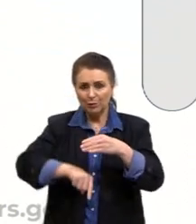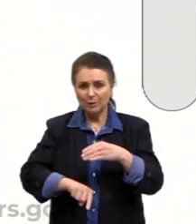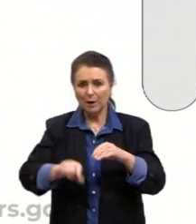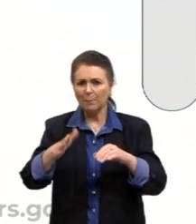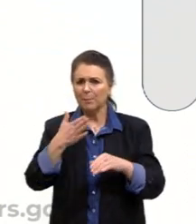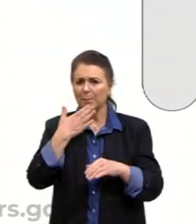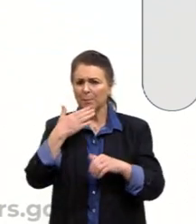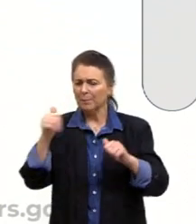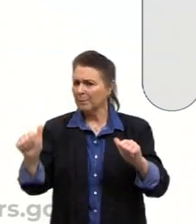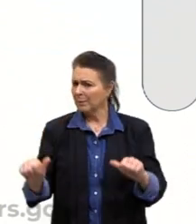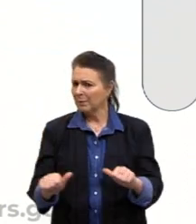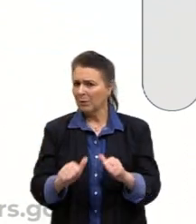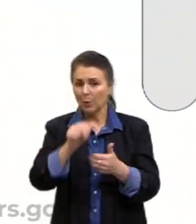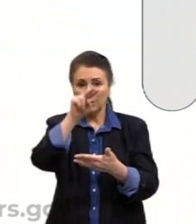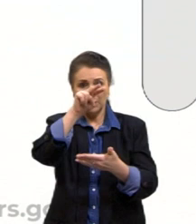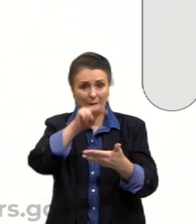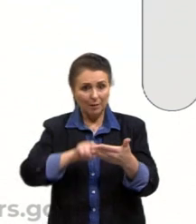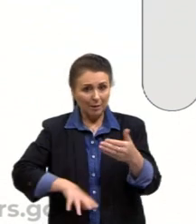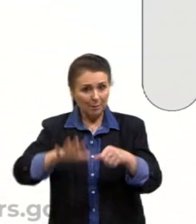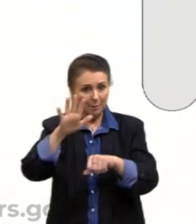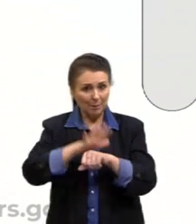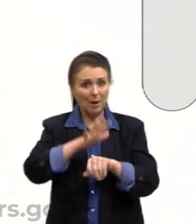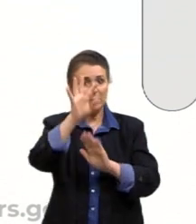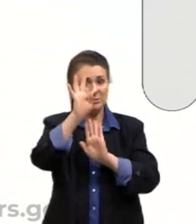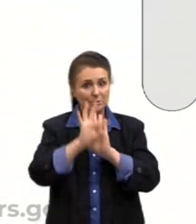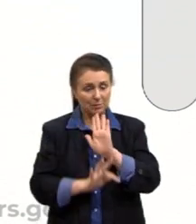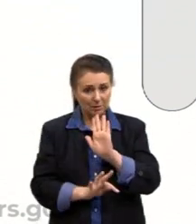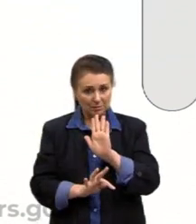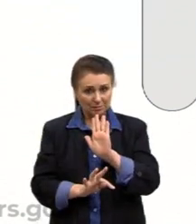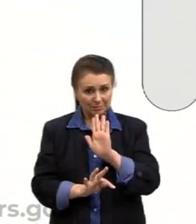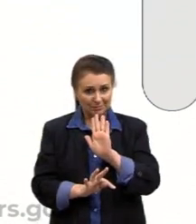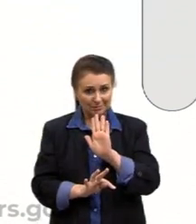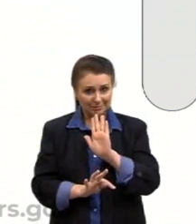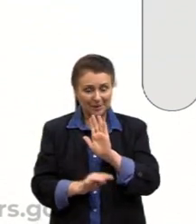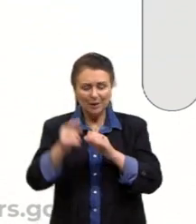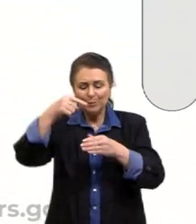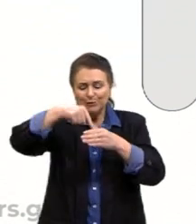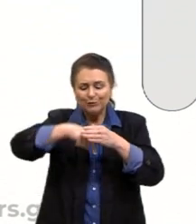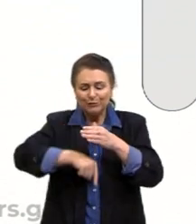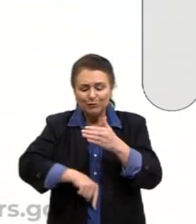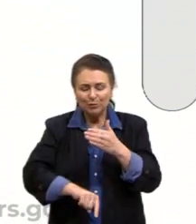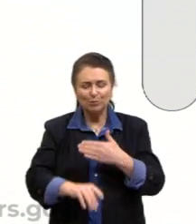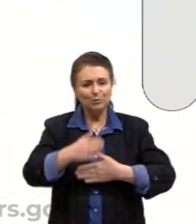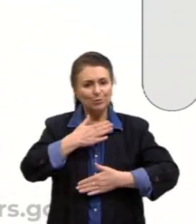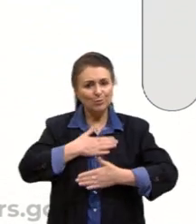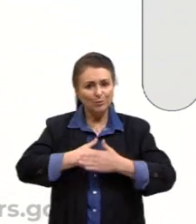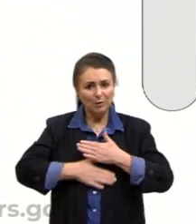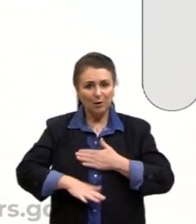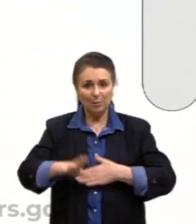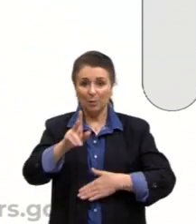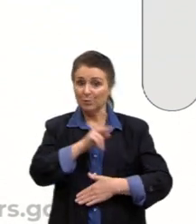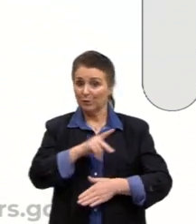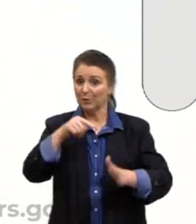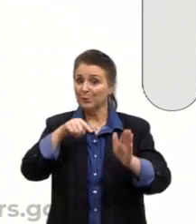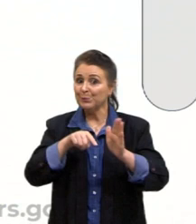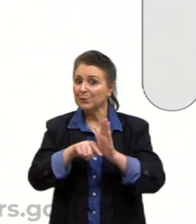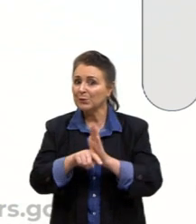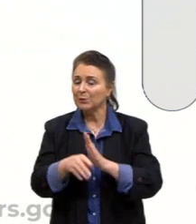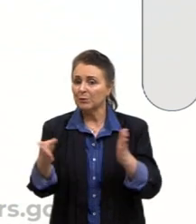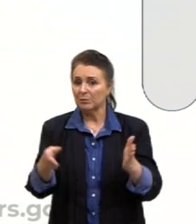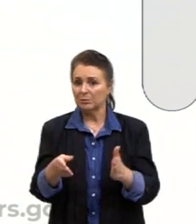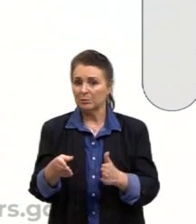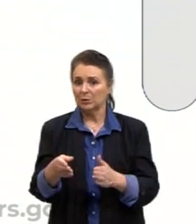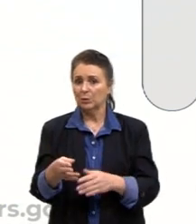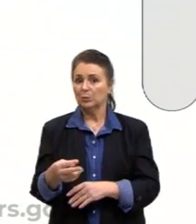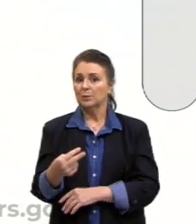ler mais os textos de apoio e não só decodificar. E daí eu pergunto para vocês, né, o que que a gente